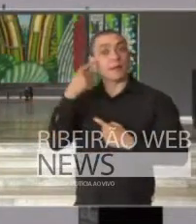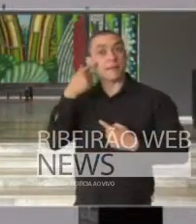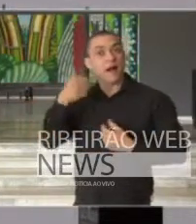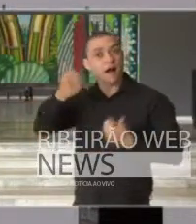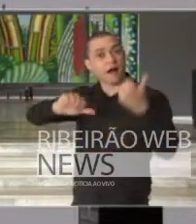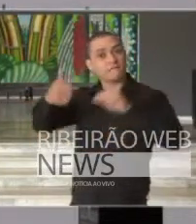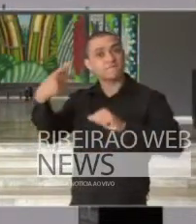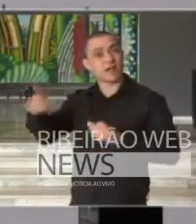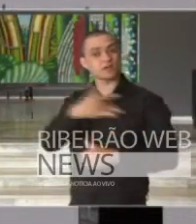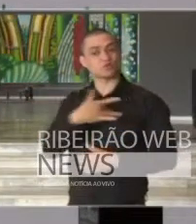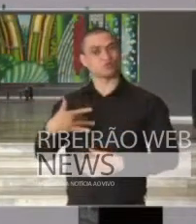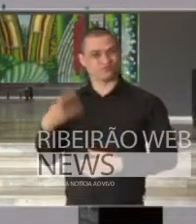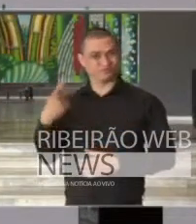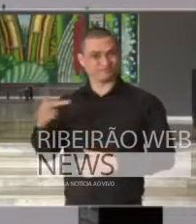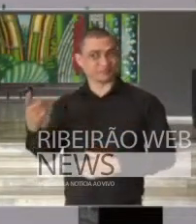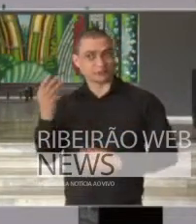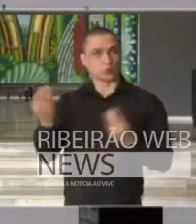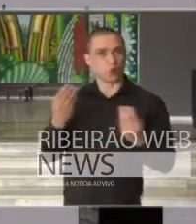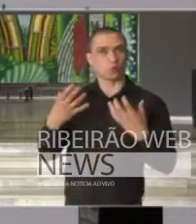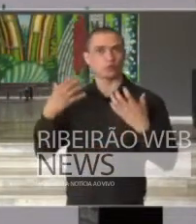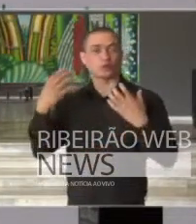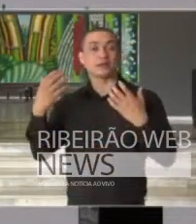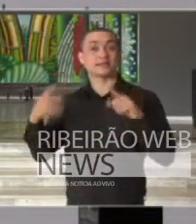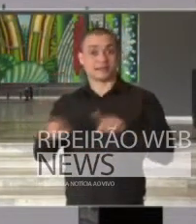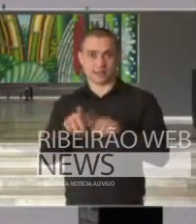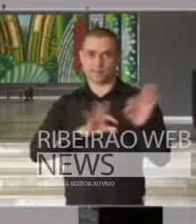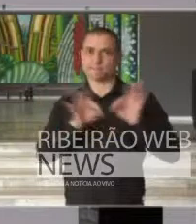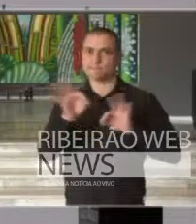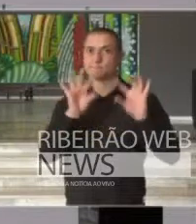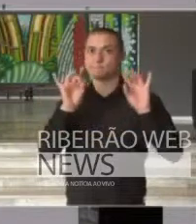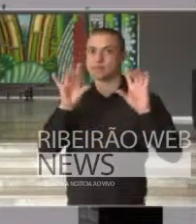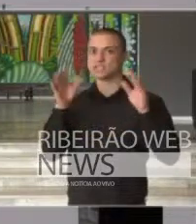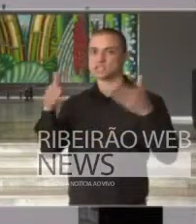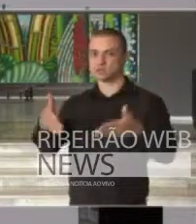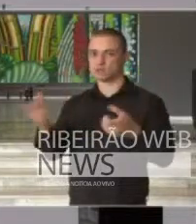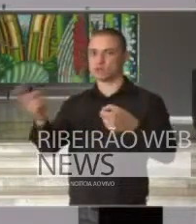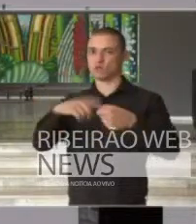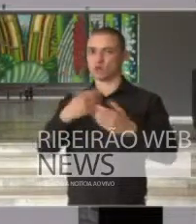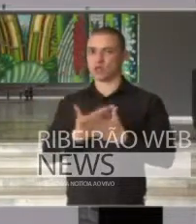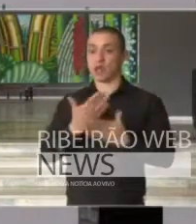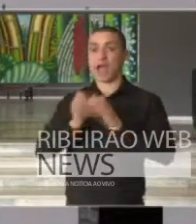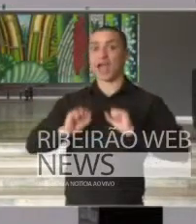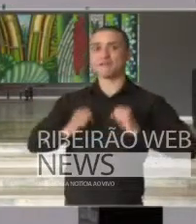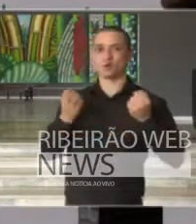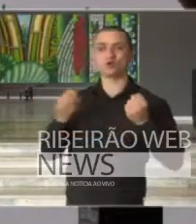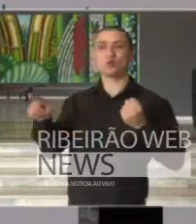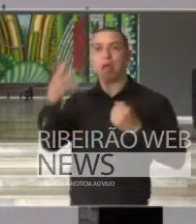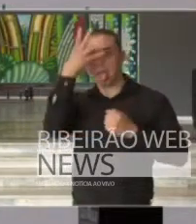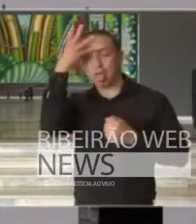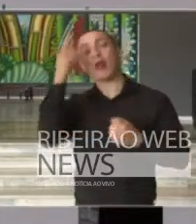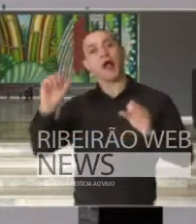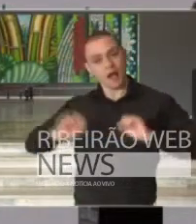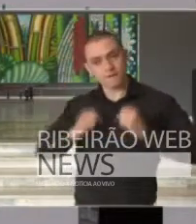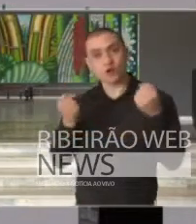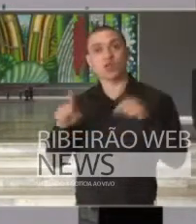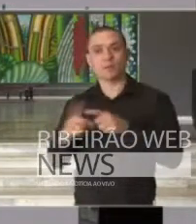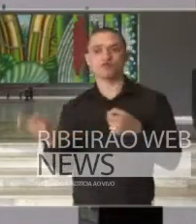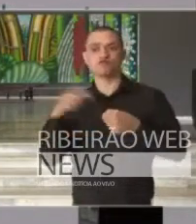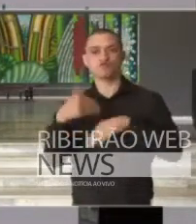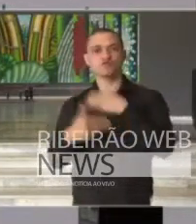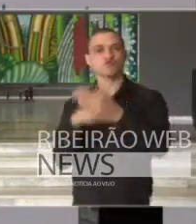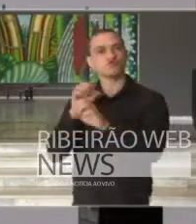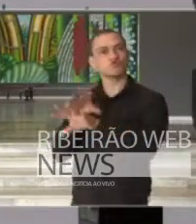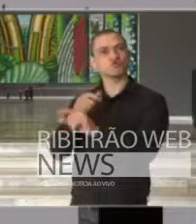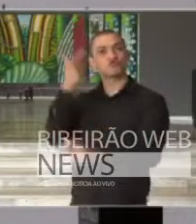período gradual. Teremos um planejamento específico para reforço escolar e uma recuperação muito